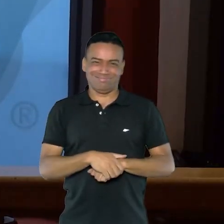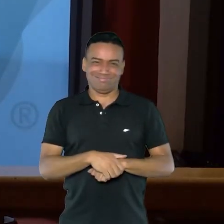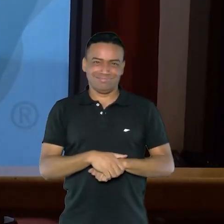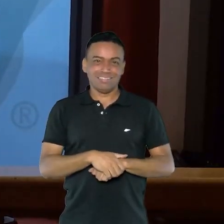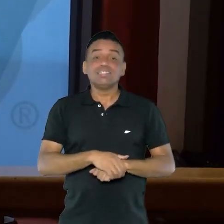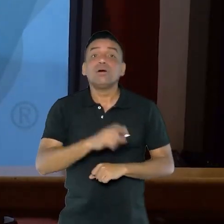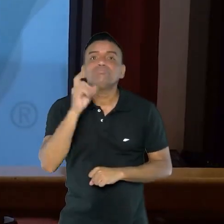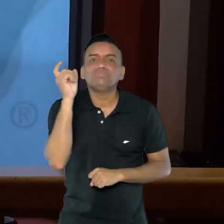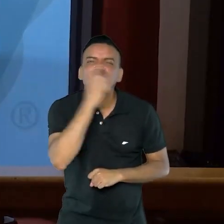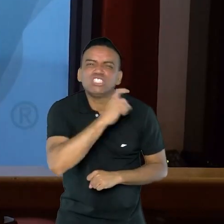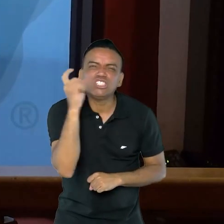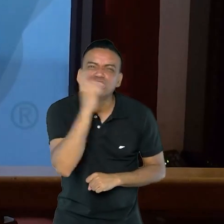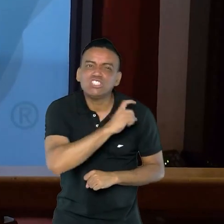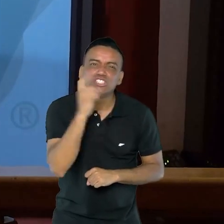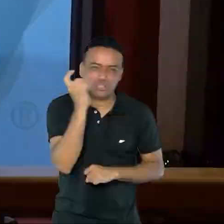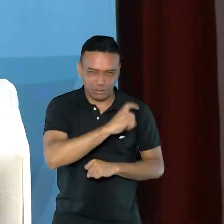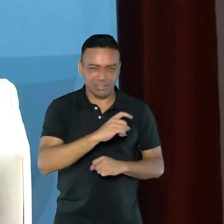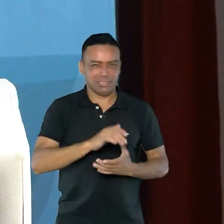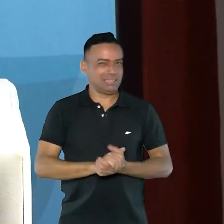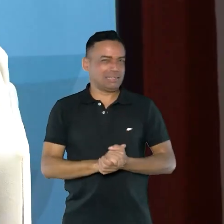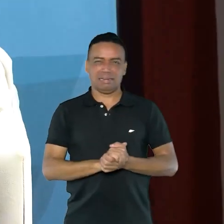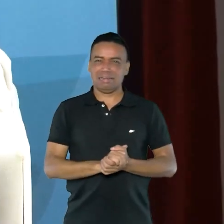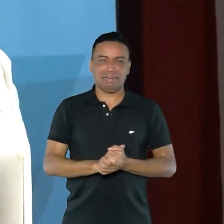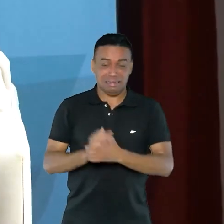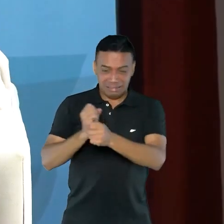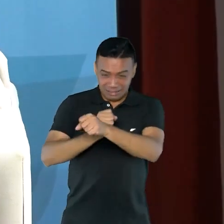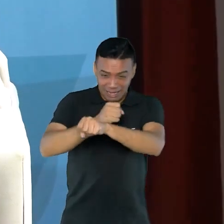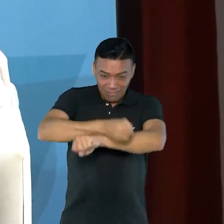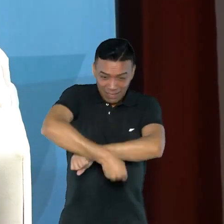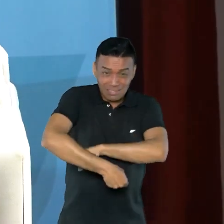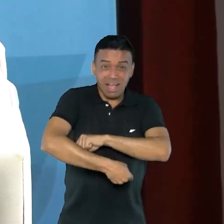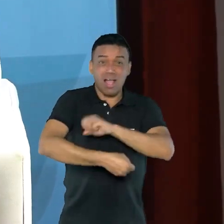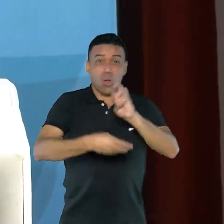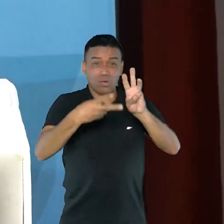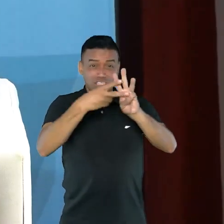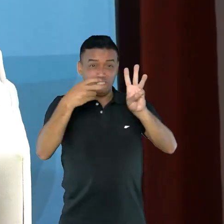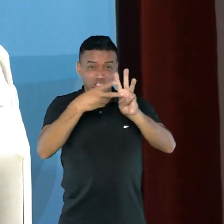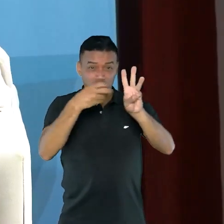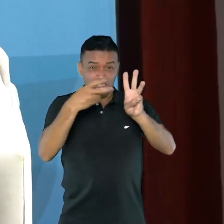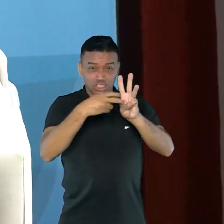Essa mentira, né, de que a escravização indígena teria sido